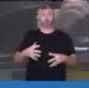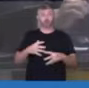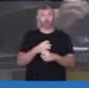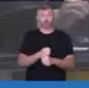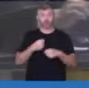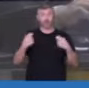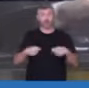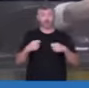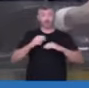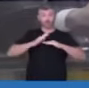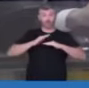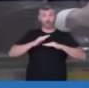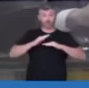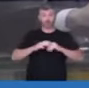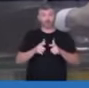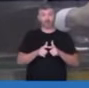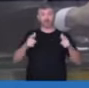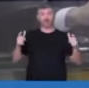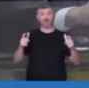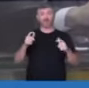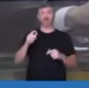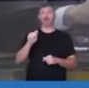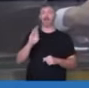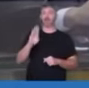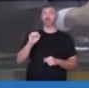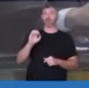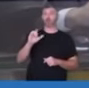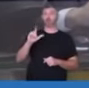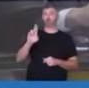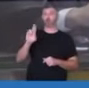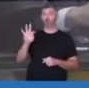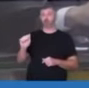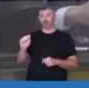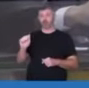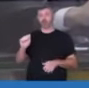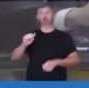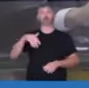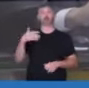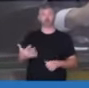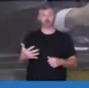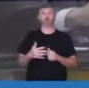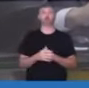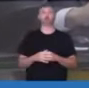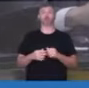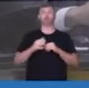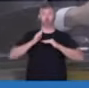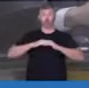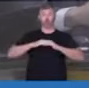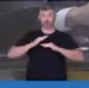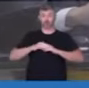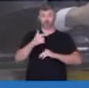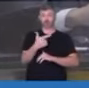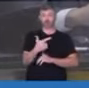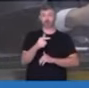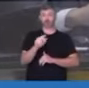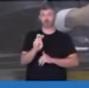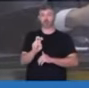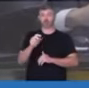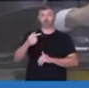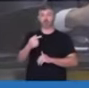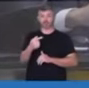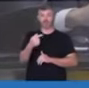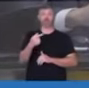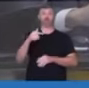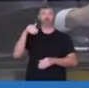será necessário o voto da maioria absoluta dos membros da Casa, ou seja, no mínimo